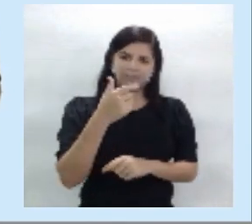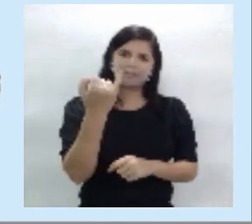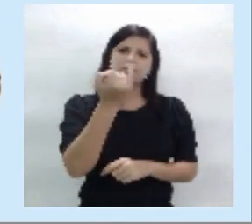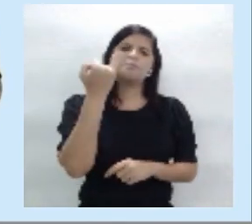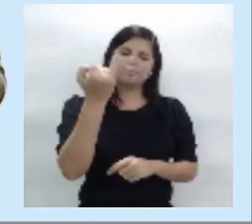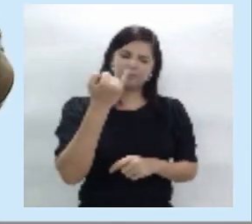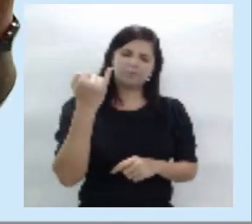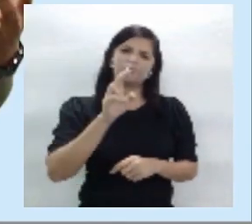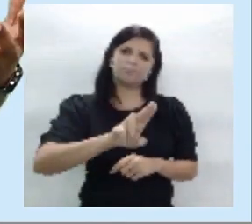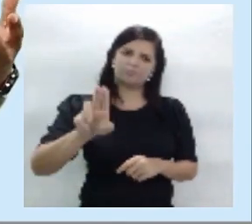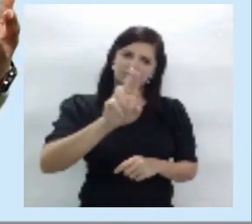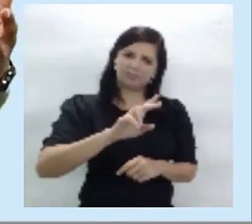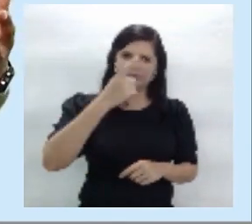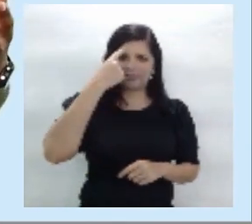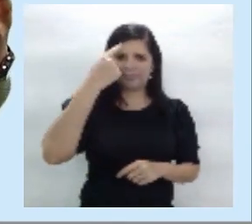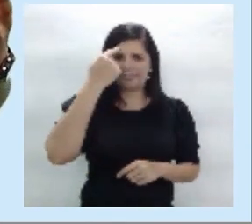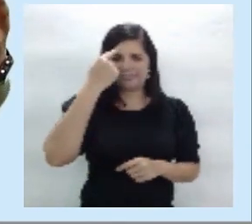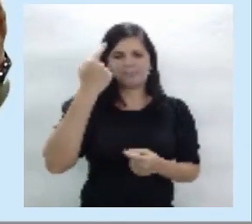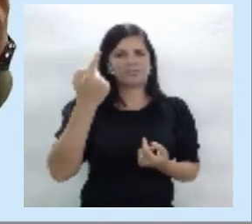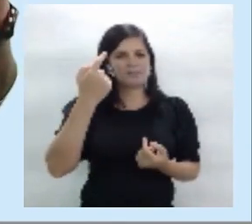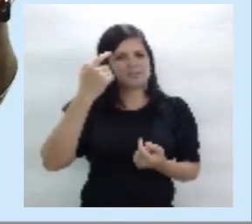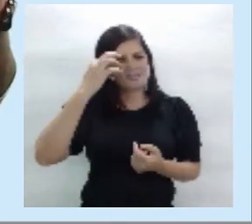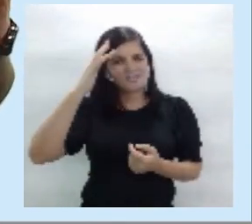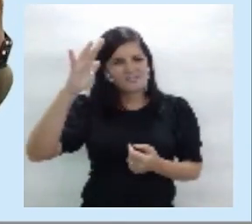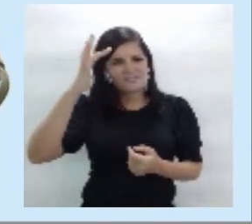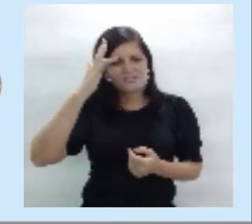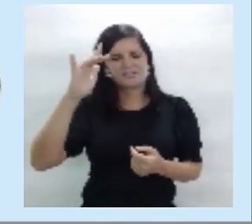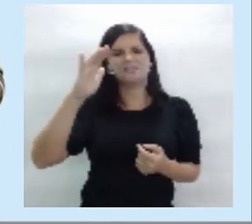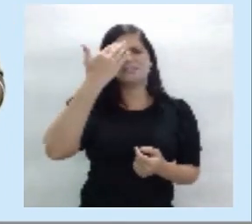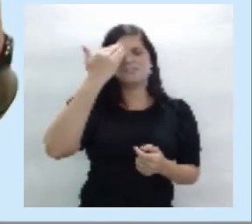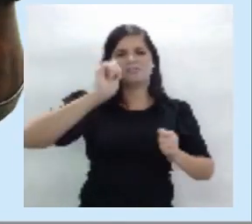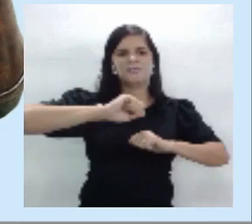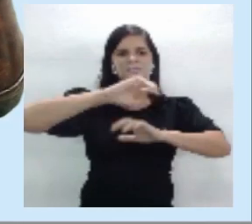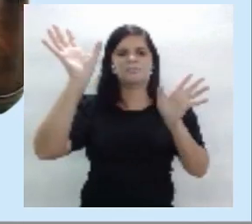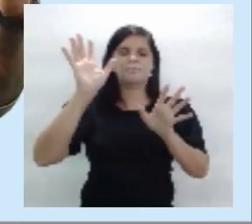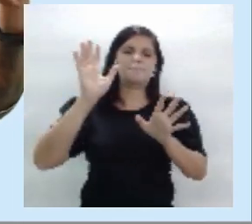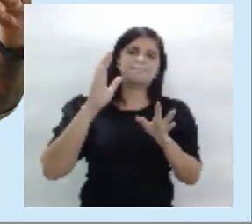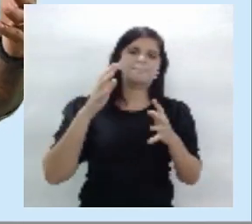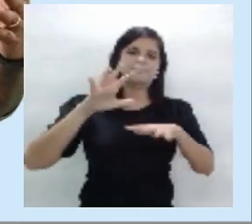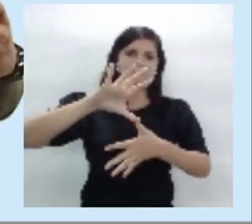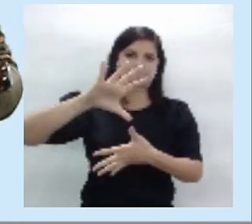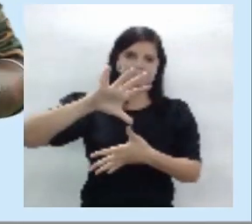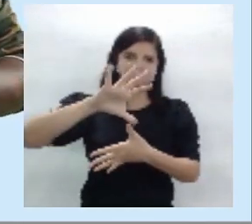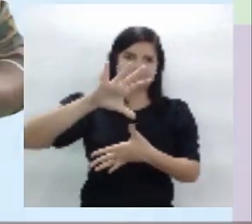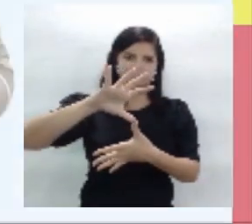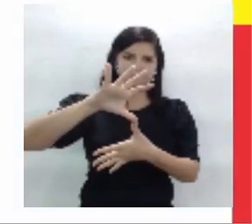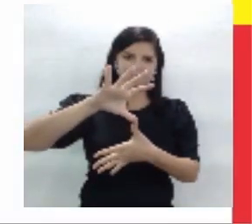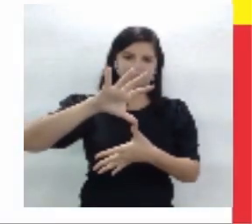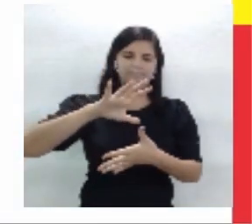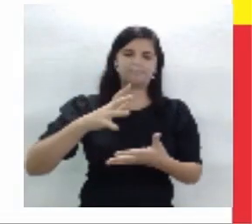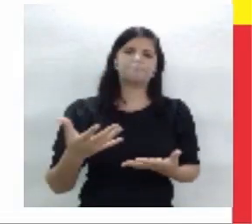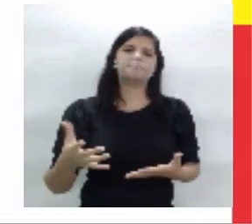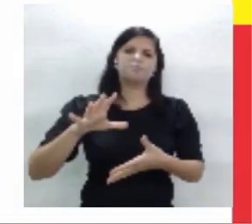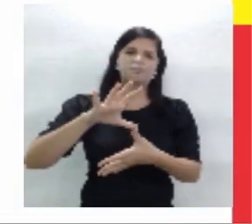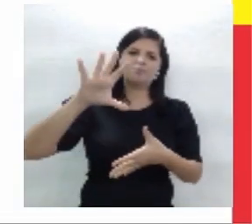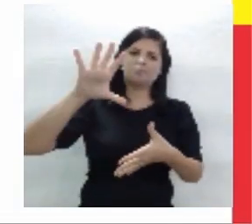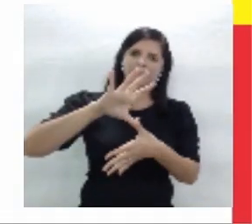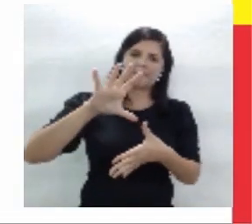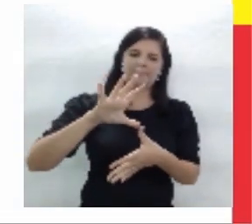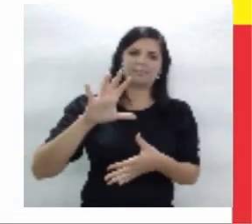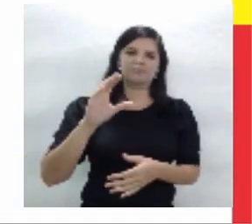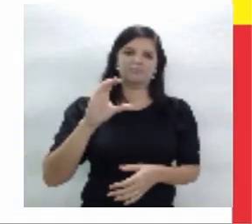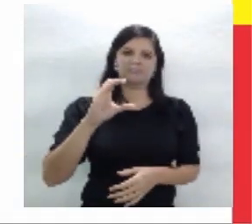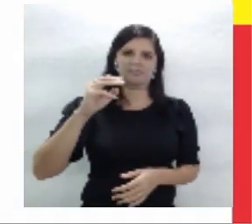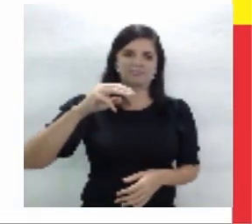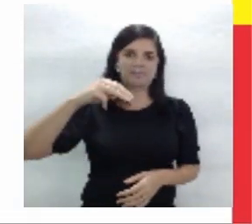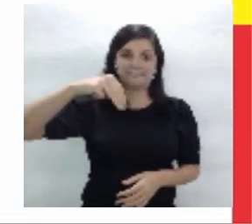sistemas de medida para entender esse mapa que nós estamos mostrando para vocês. Acompanhe na tela. Então o mapa está em metro cúbico,